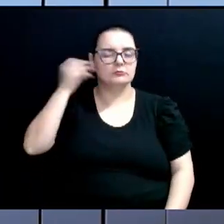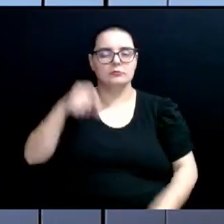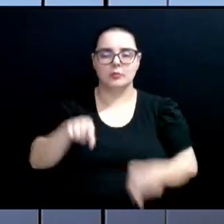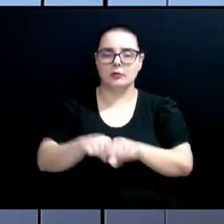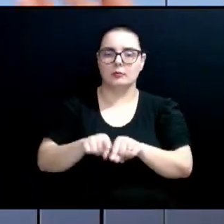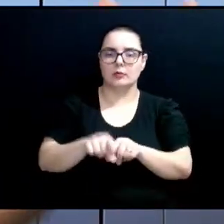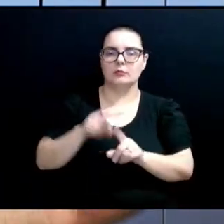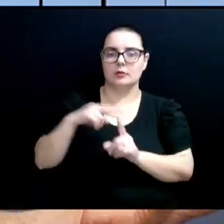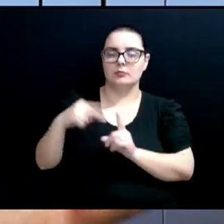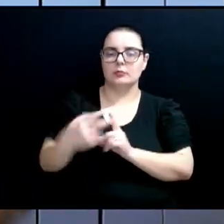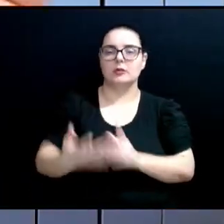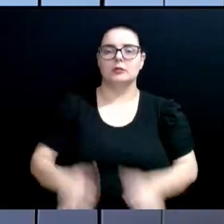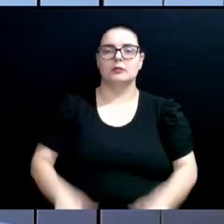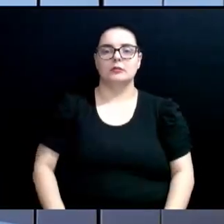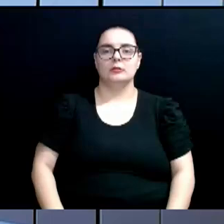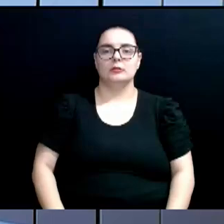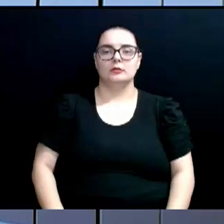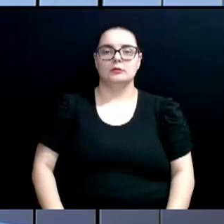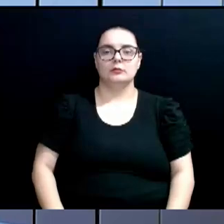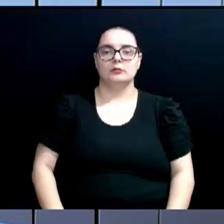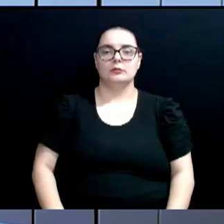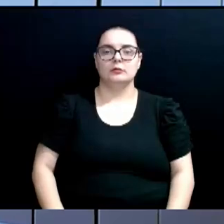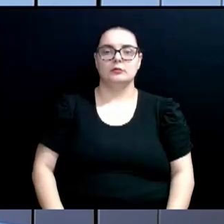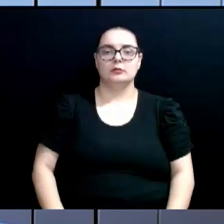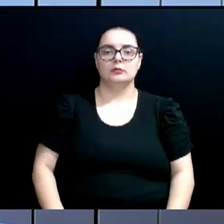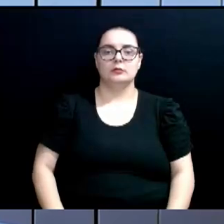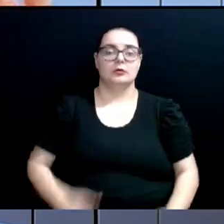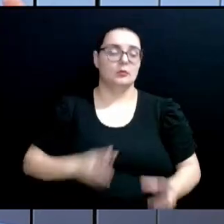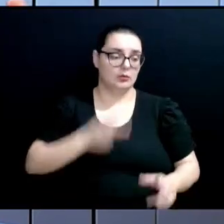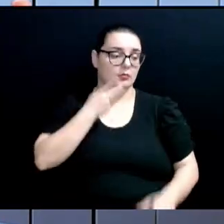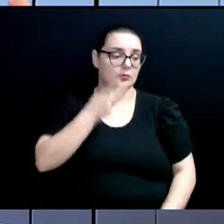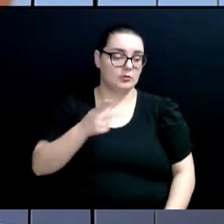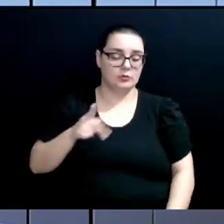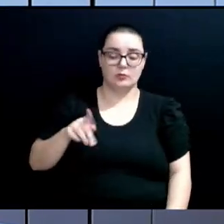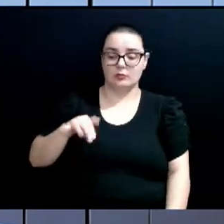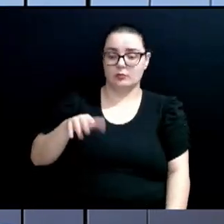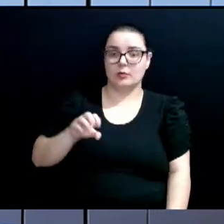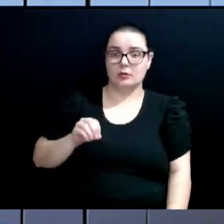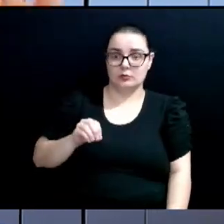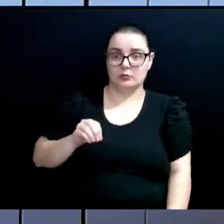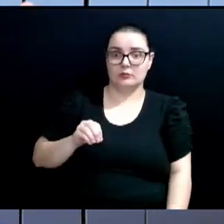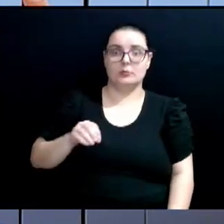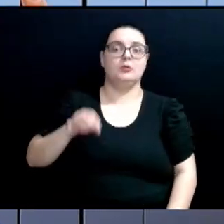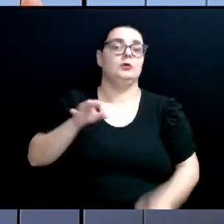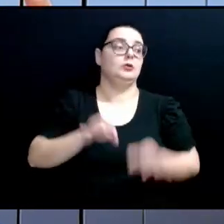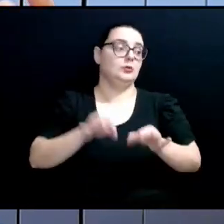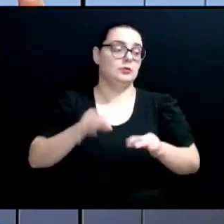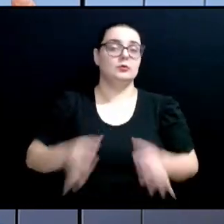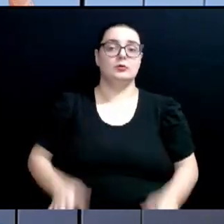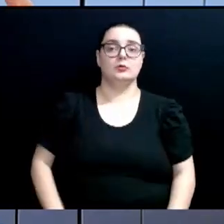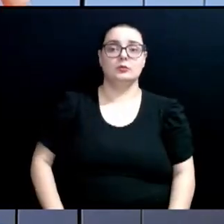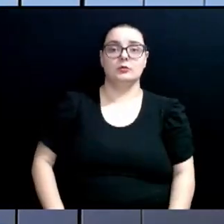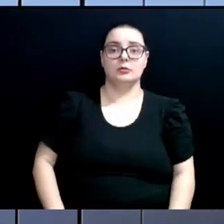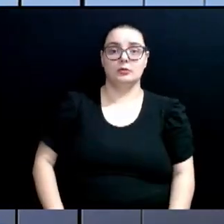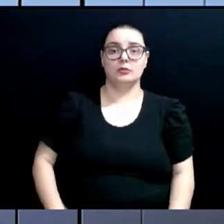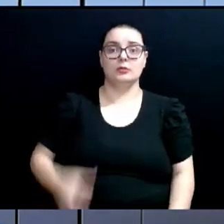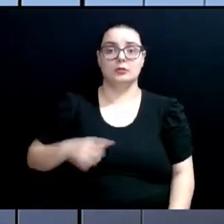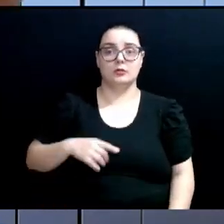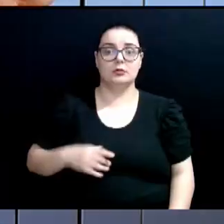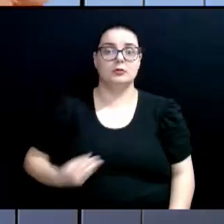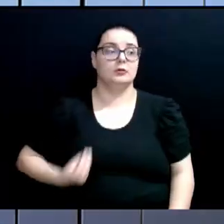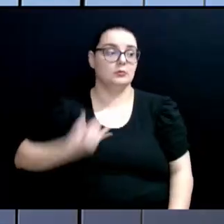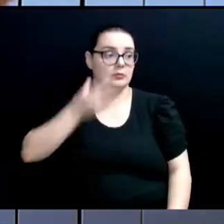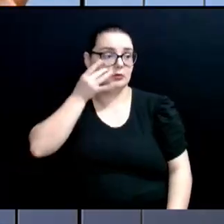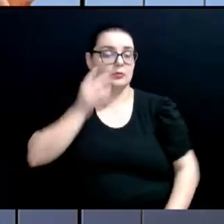né? Como disse aqui o Paulo, né? O judiciário tem uma presença forte,